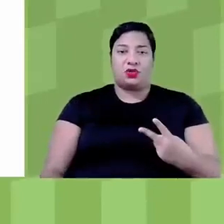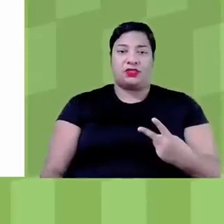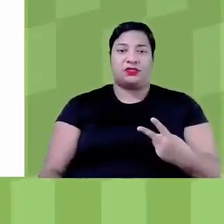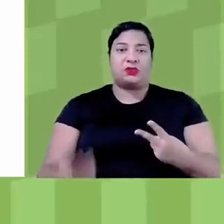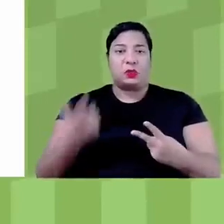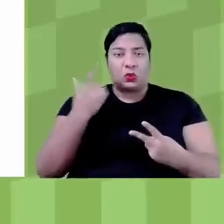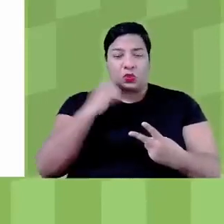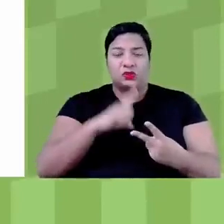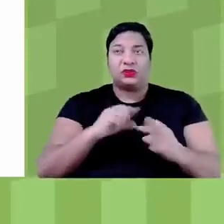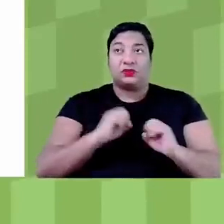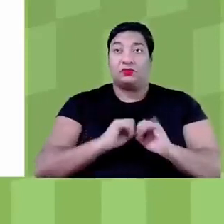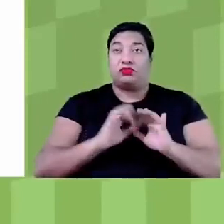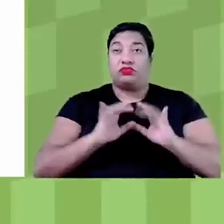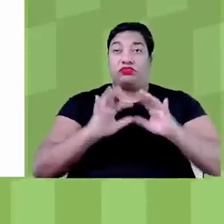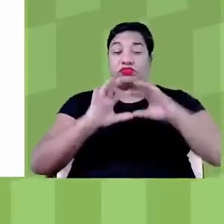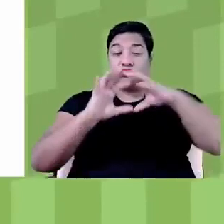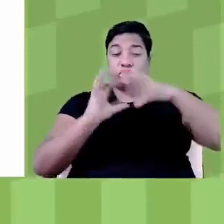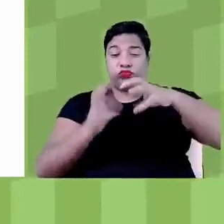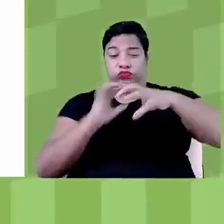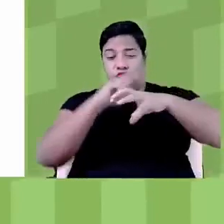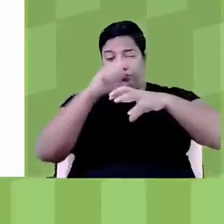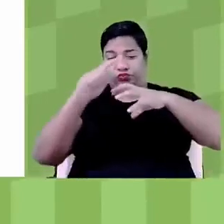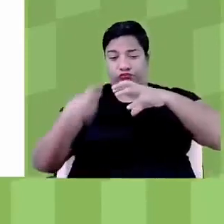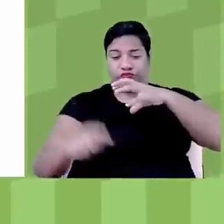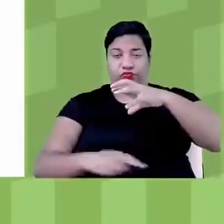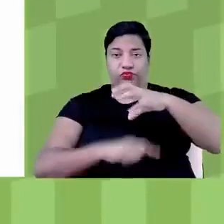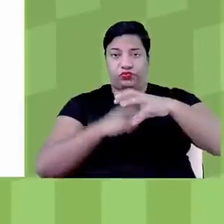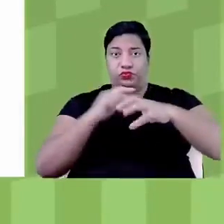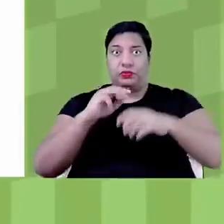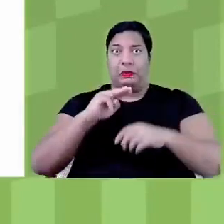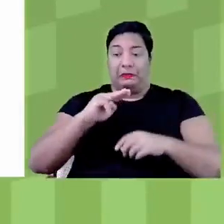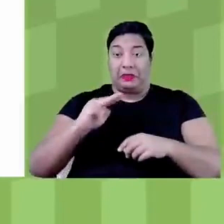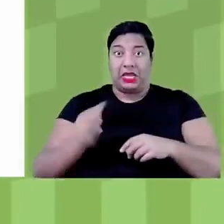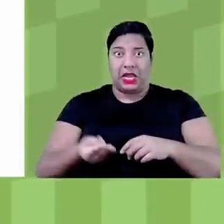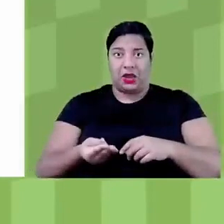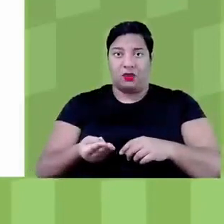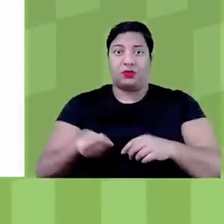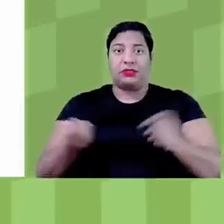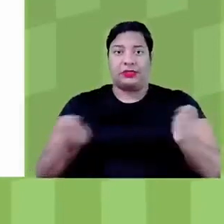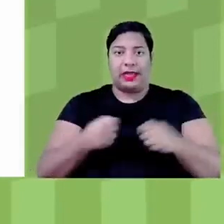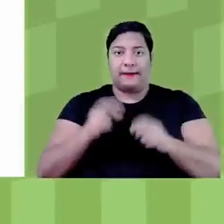atmosfera, em partes por milhão, e é possível ver, por exemplo, que quando